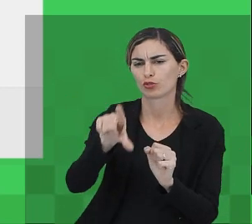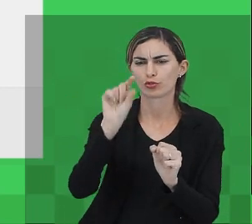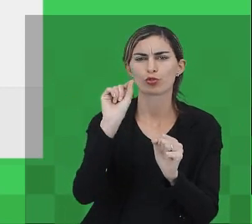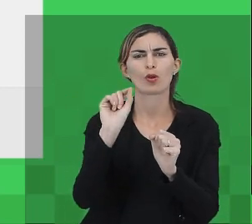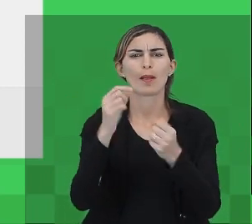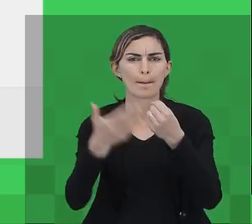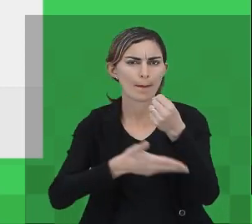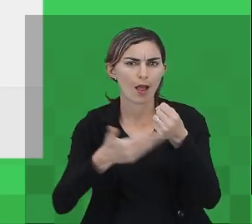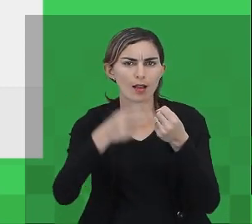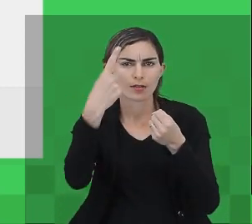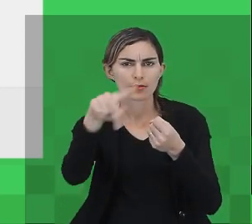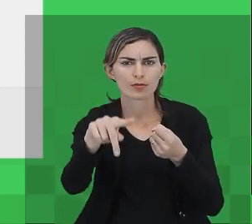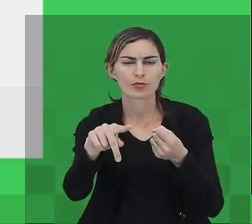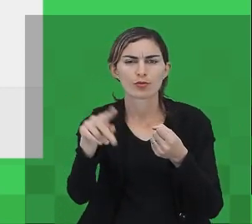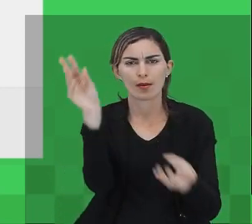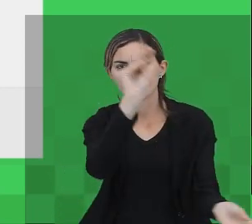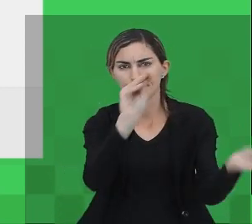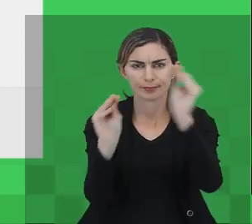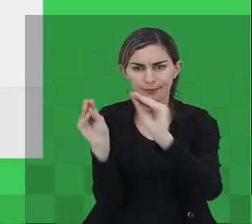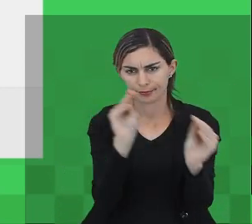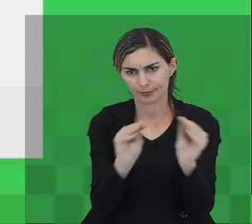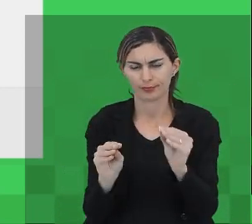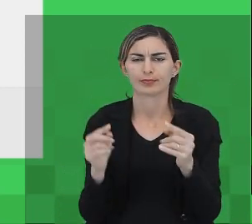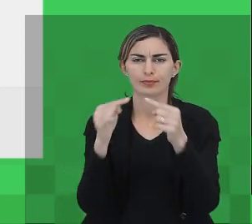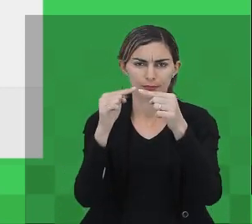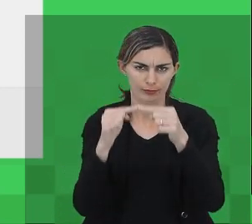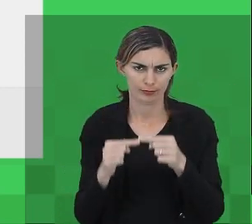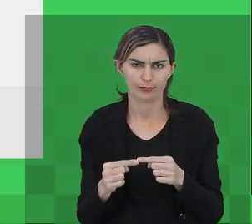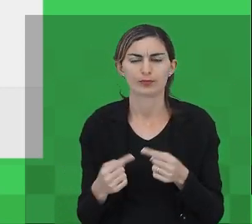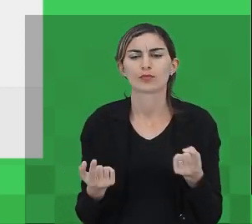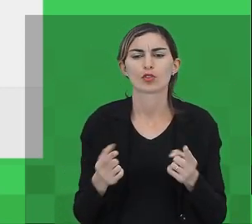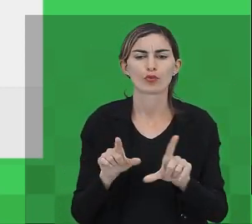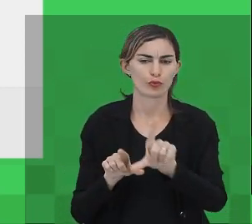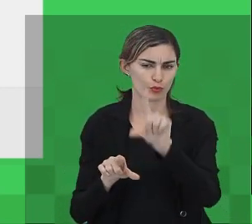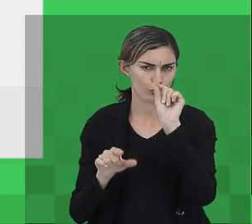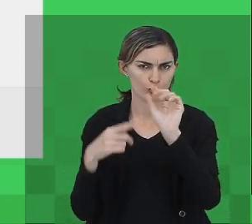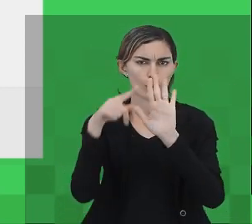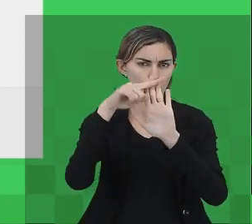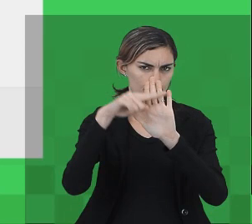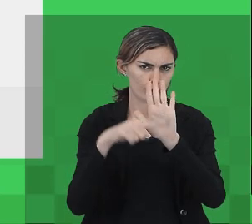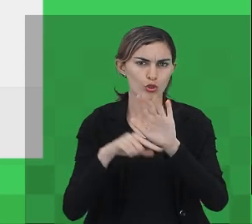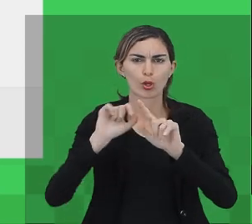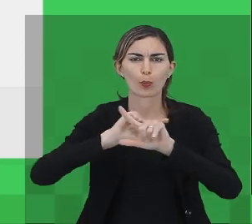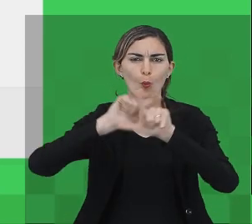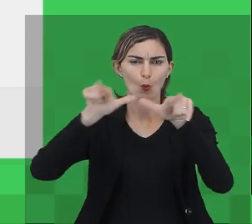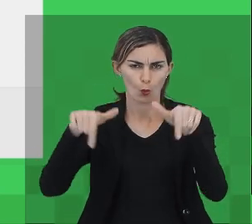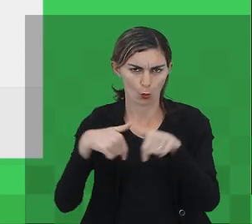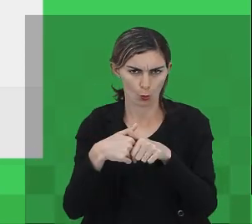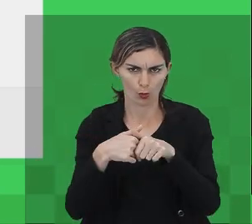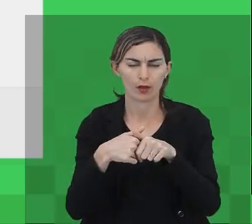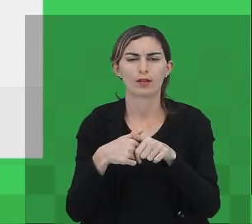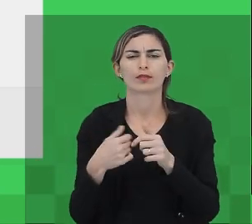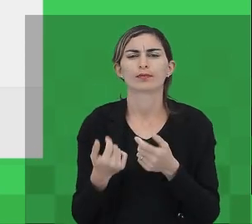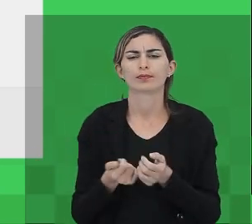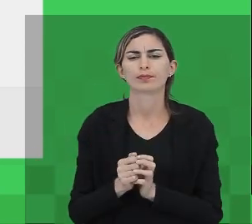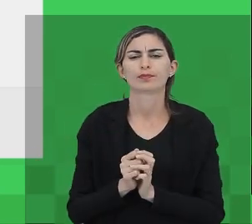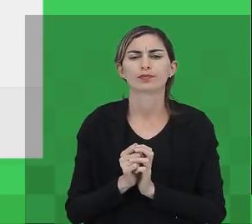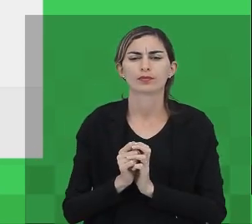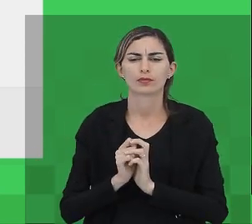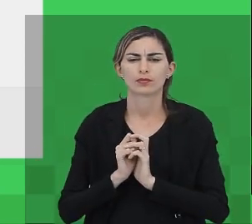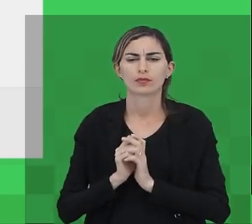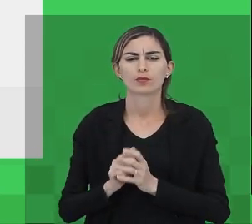escolher para ser a base da sua aplicação. Então eu vou escolher aqui um projeto vazio, uma